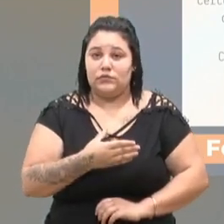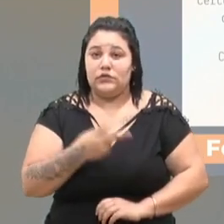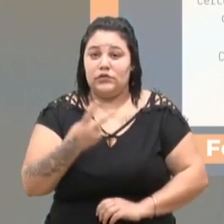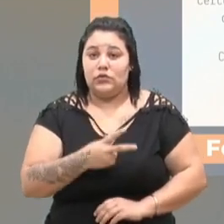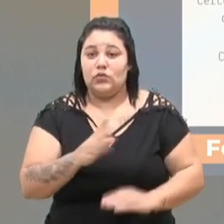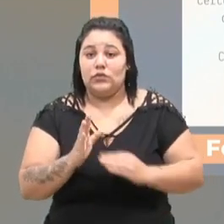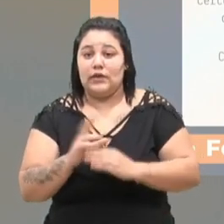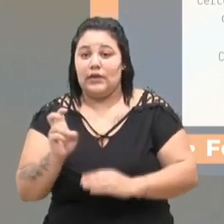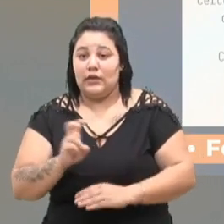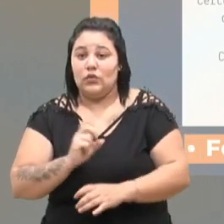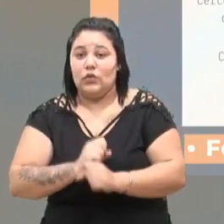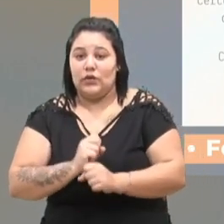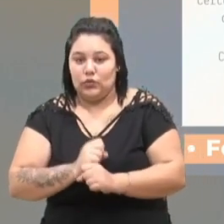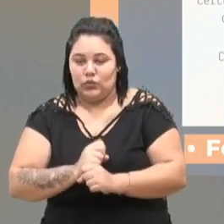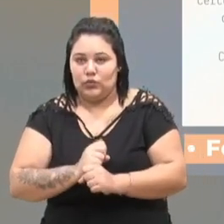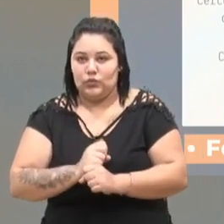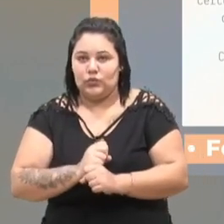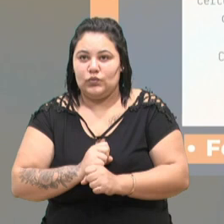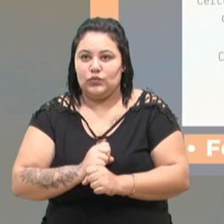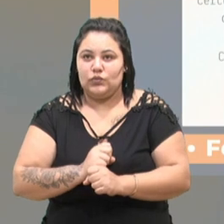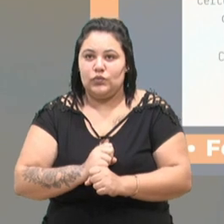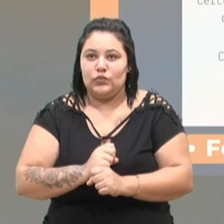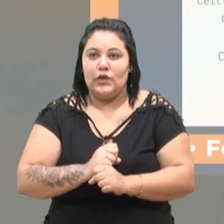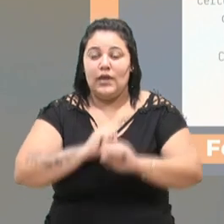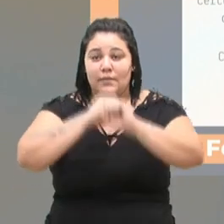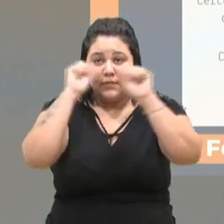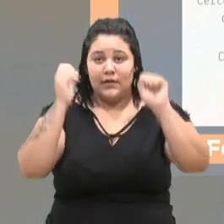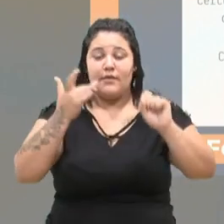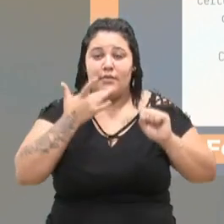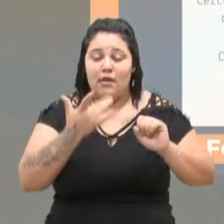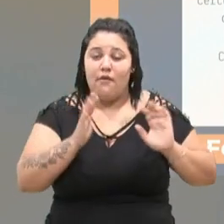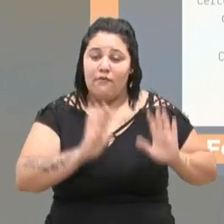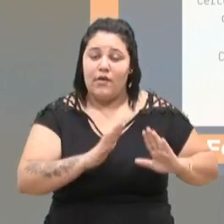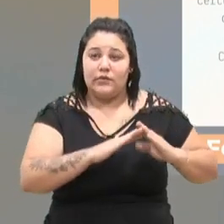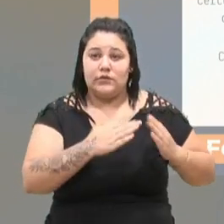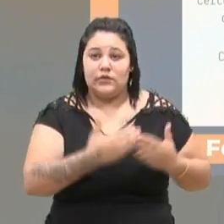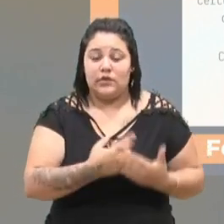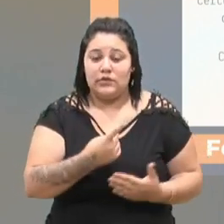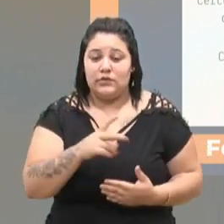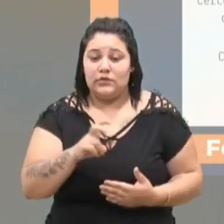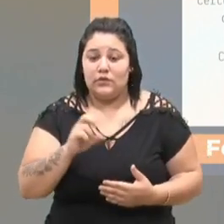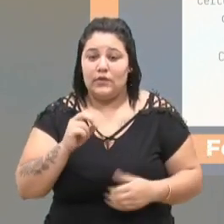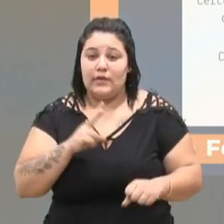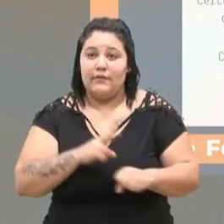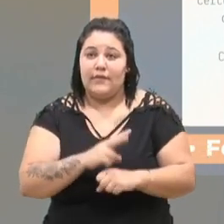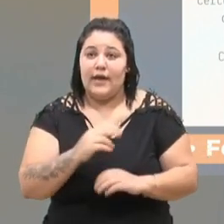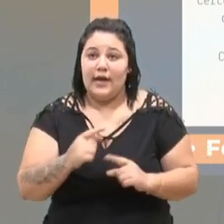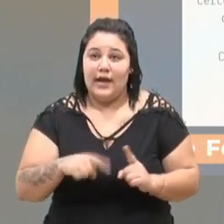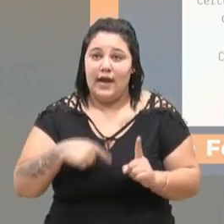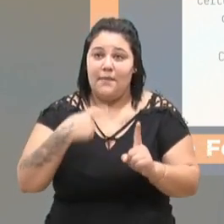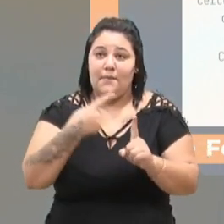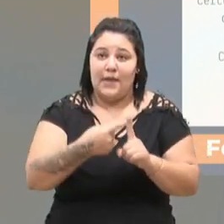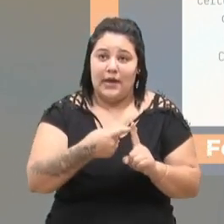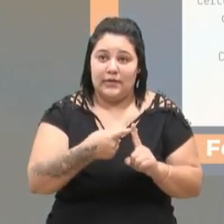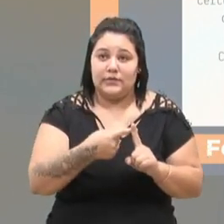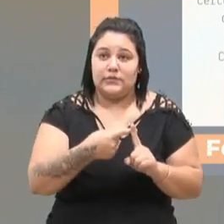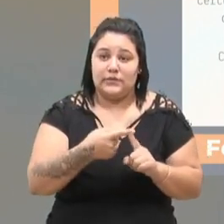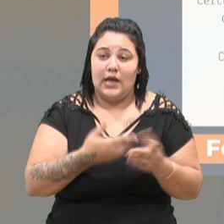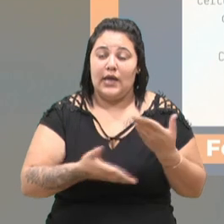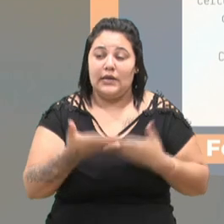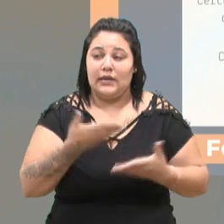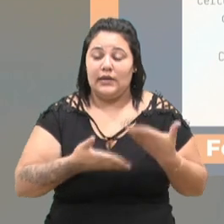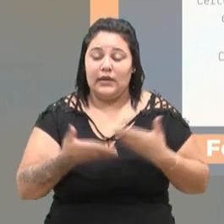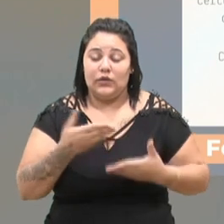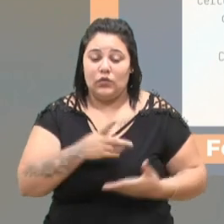ano. E tempo integral, cerca de 250 vagas a mais de educação em tempo integral, atendendo turmas